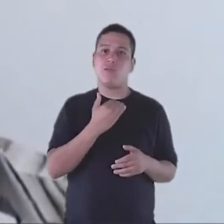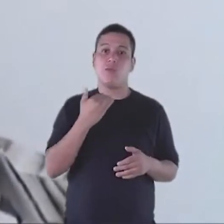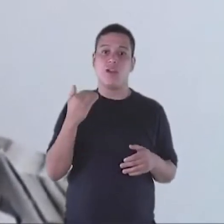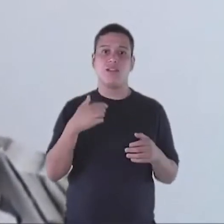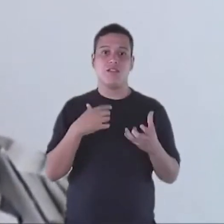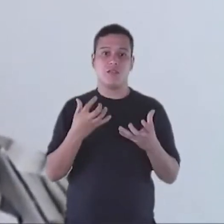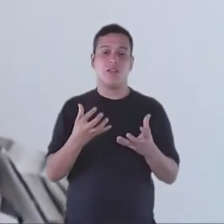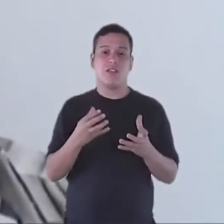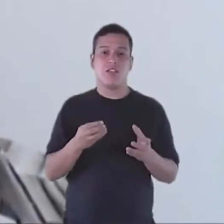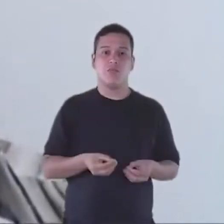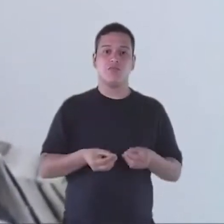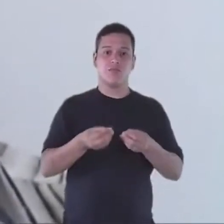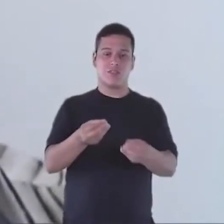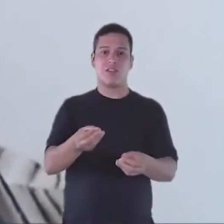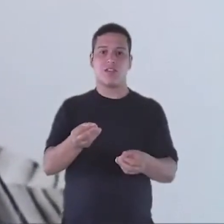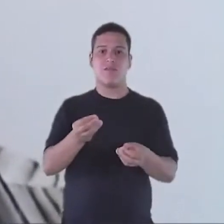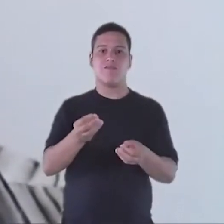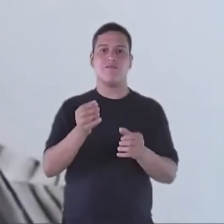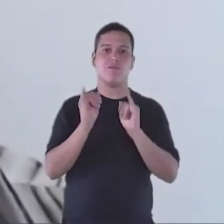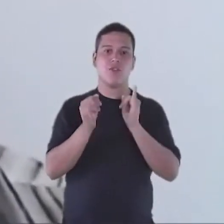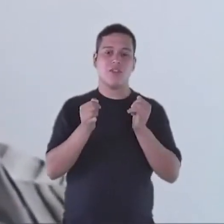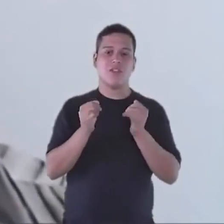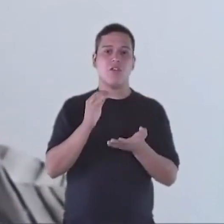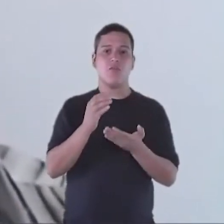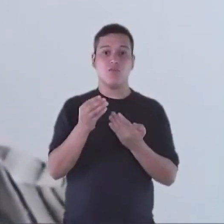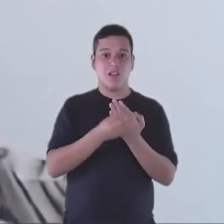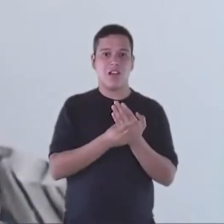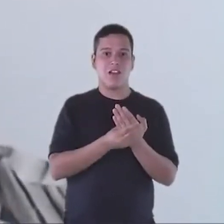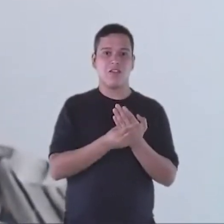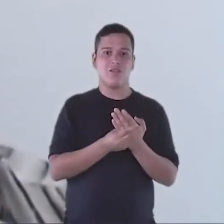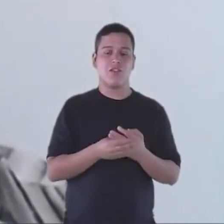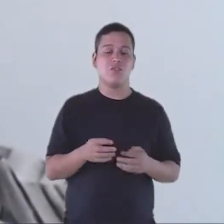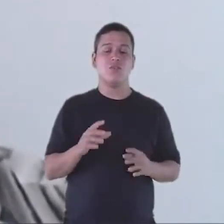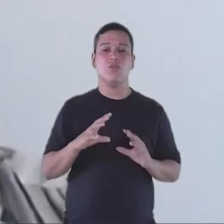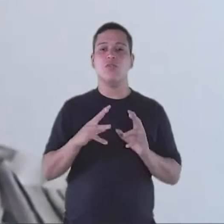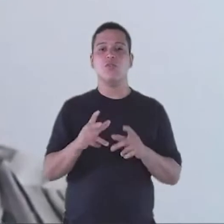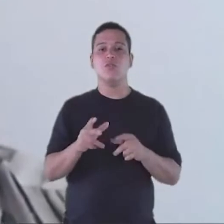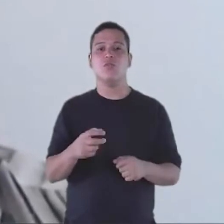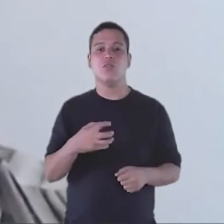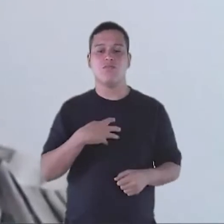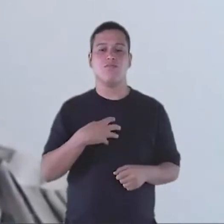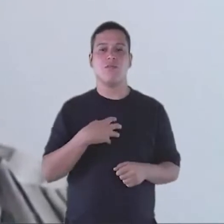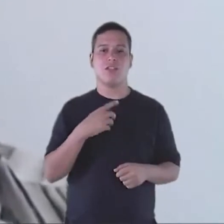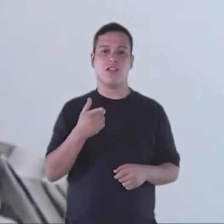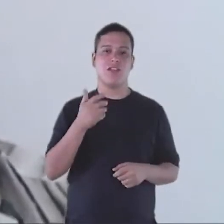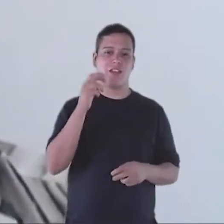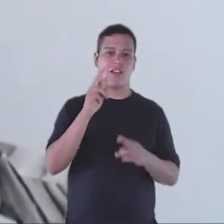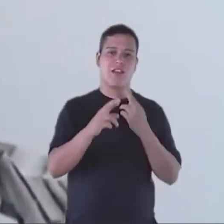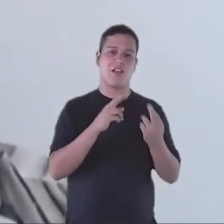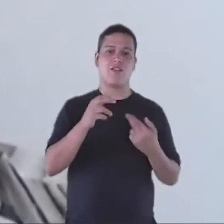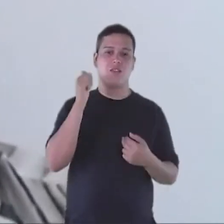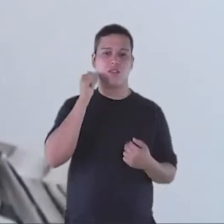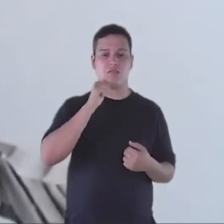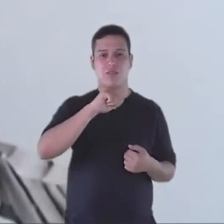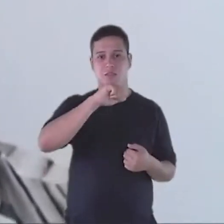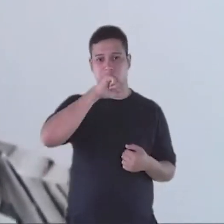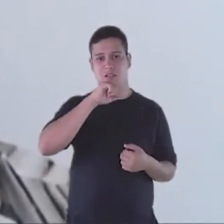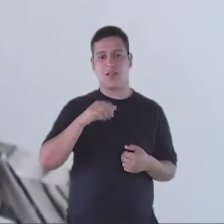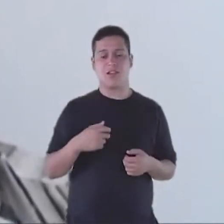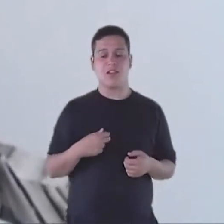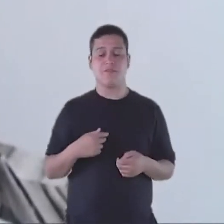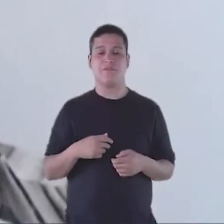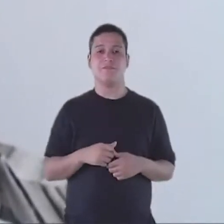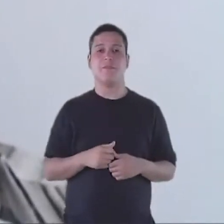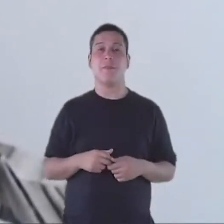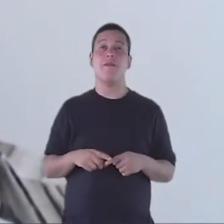fazer um livro a quatro mãos, um livro com a mãe. Um livro de reflexões sobre coragem de viver. Só que,